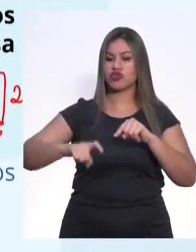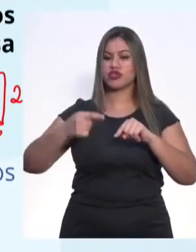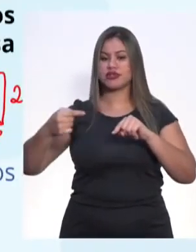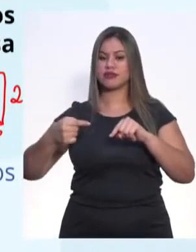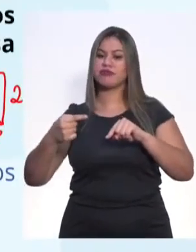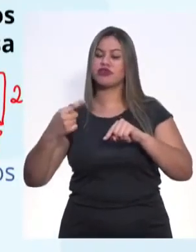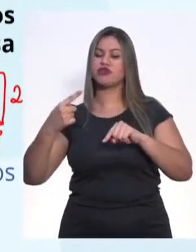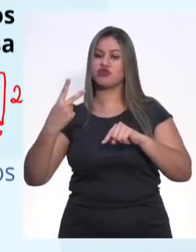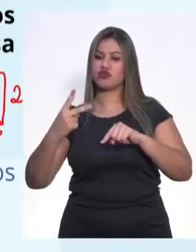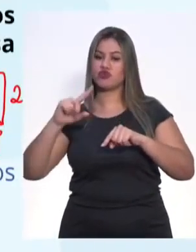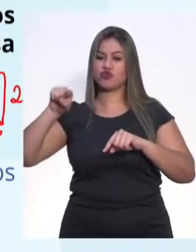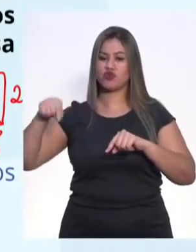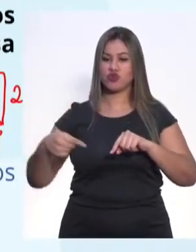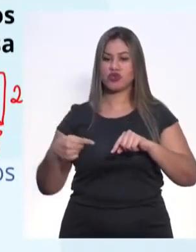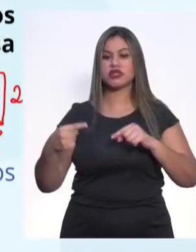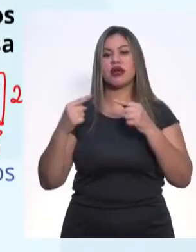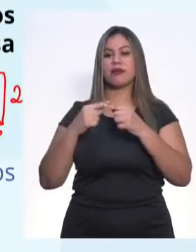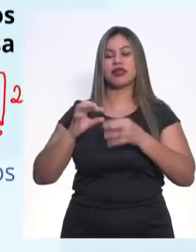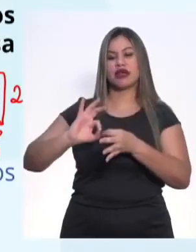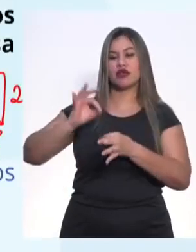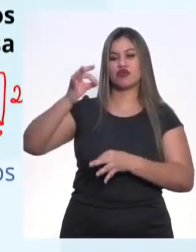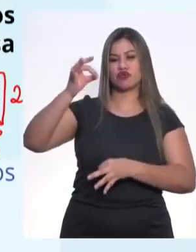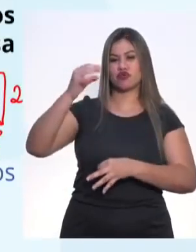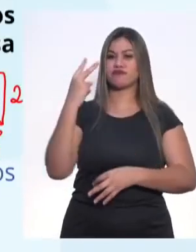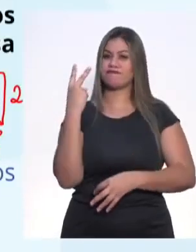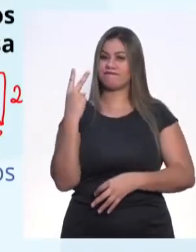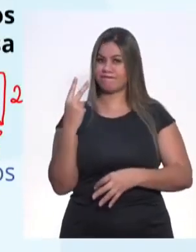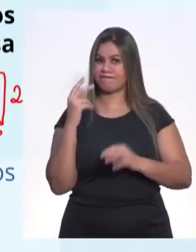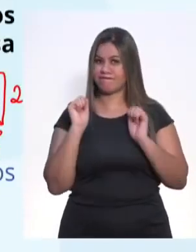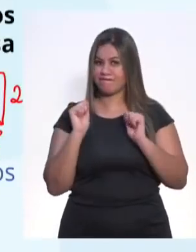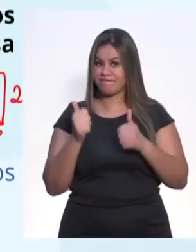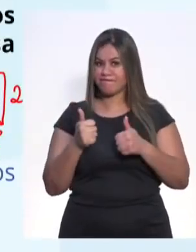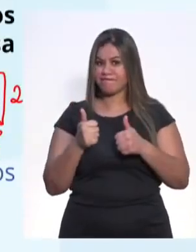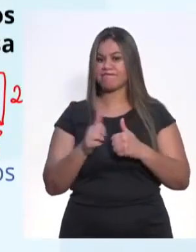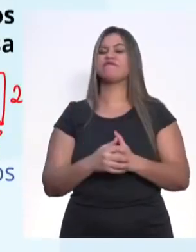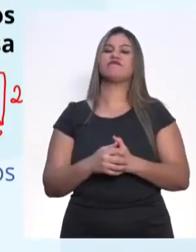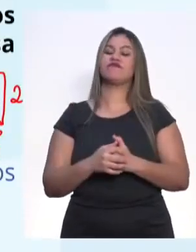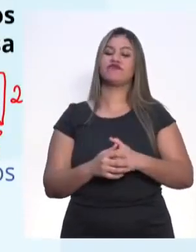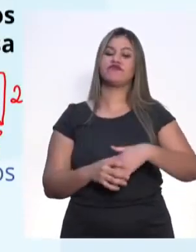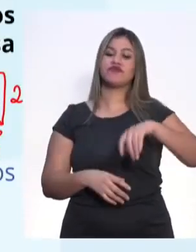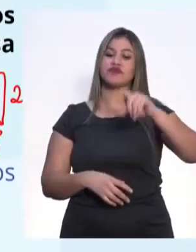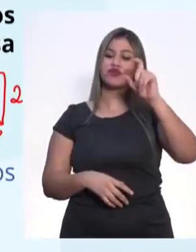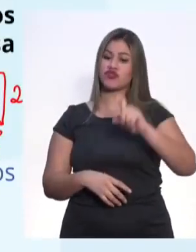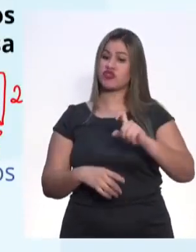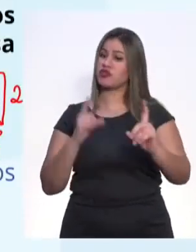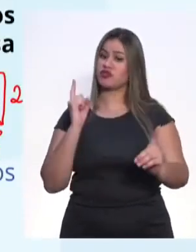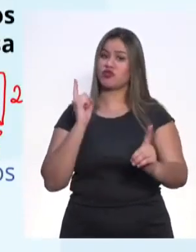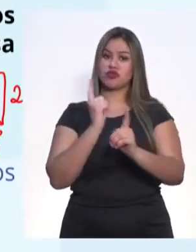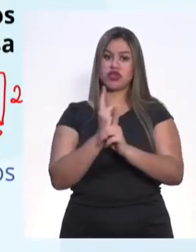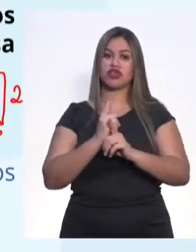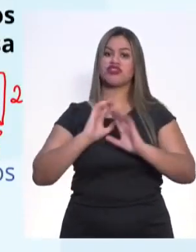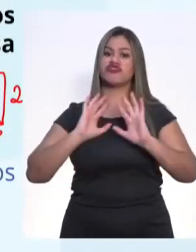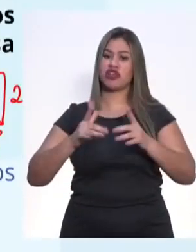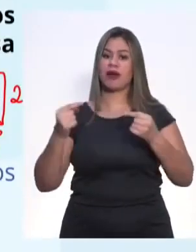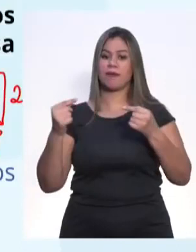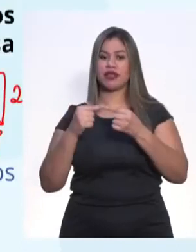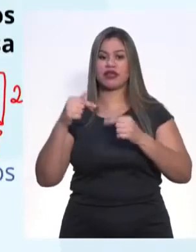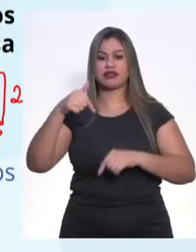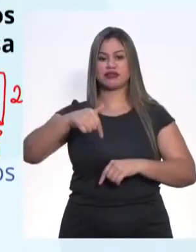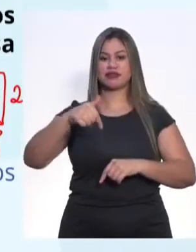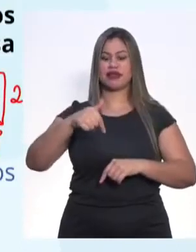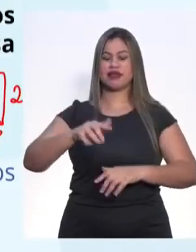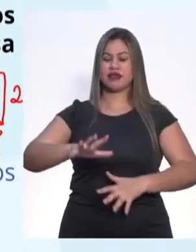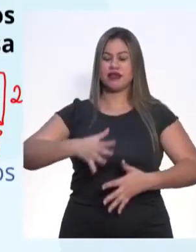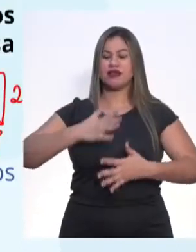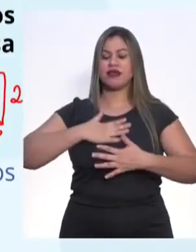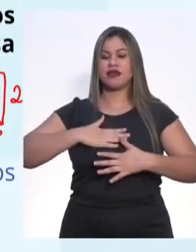menos 2, pela altura, que é 2. Sim? Esse x eu já encontrei, ele vale 7. Então,